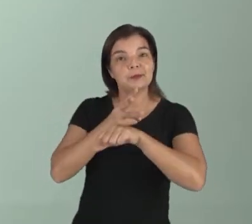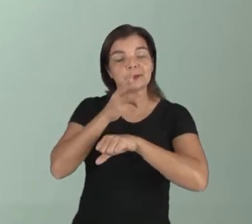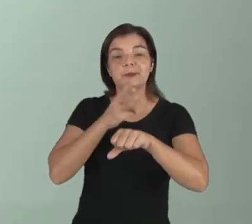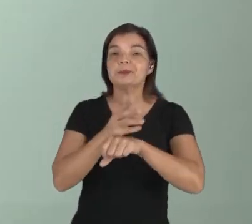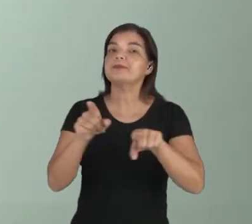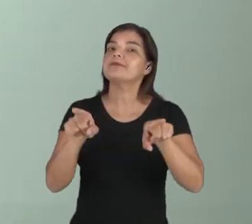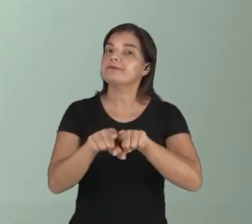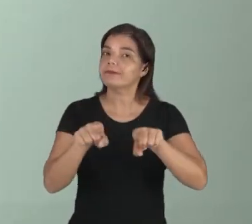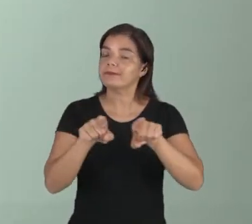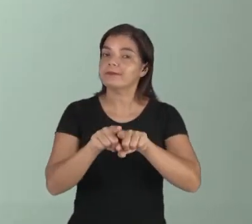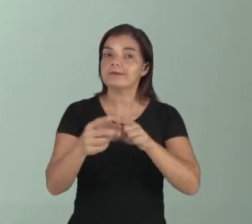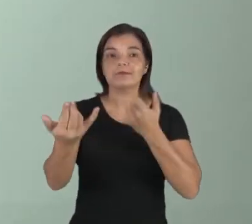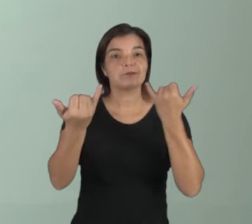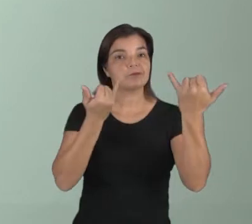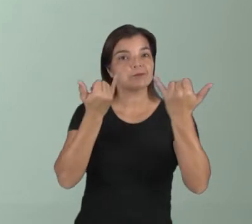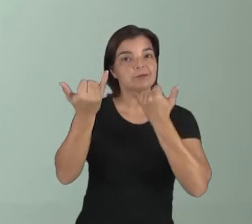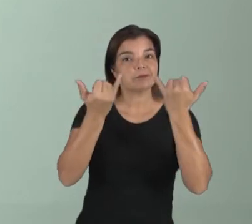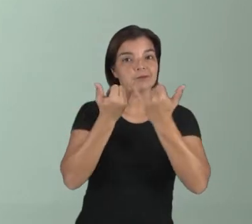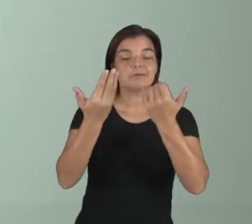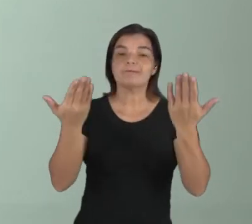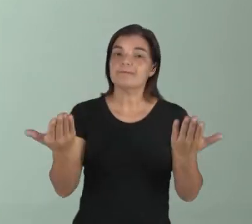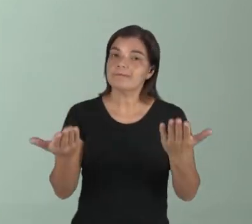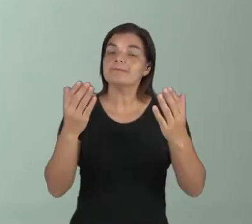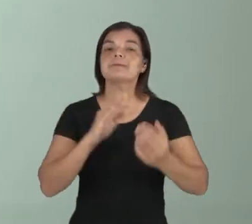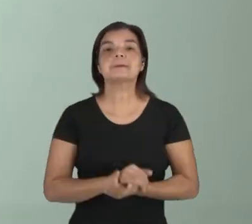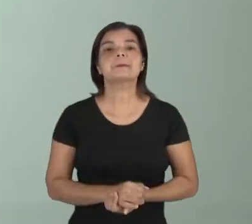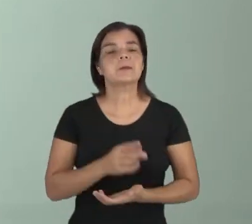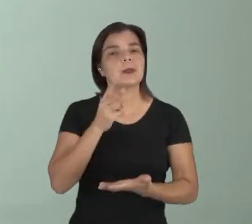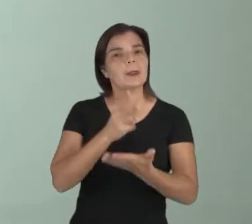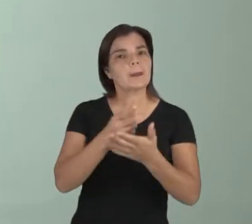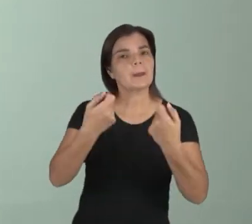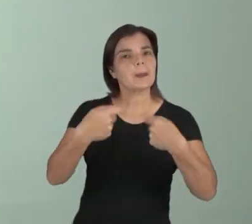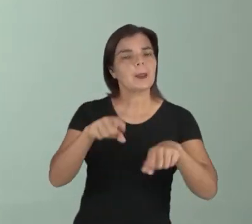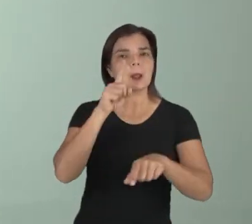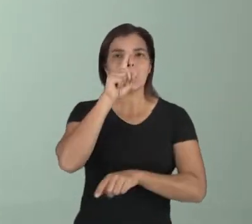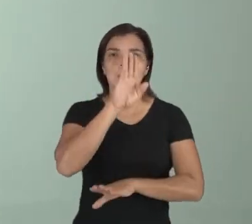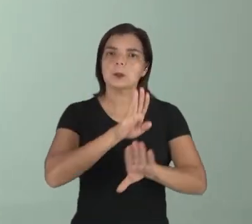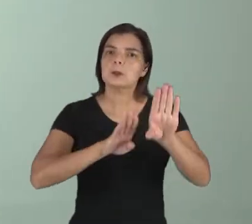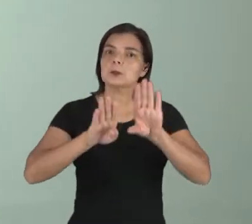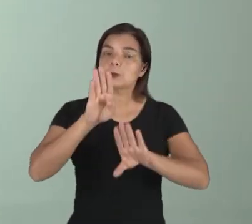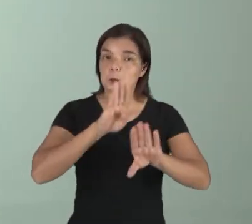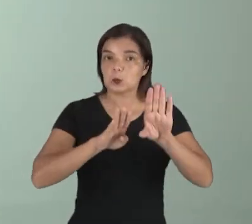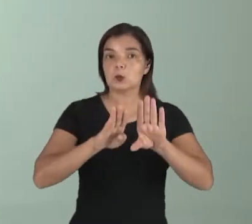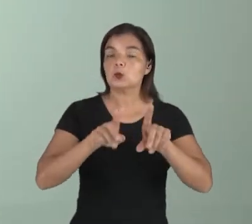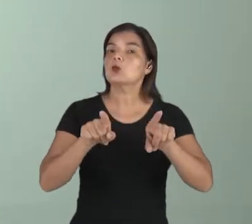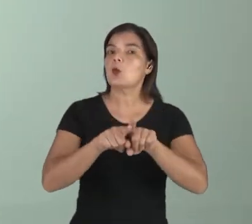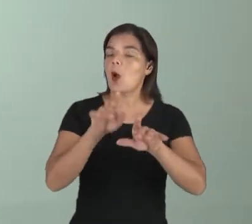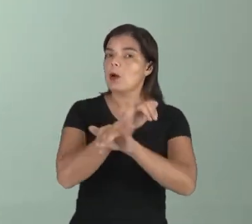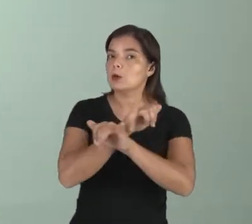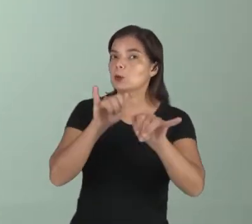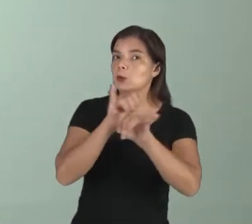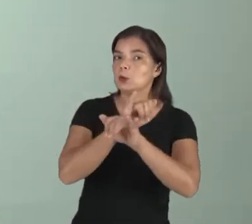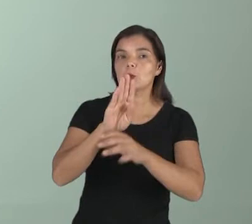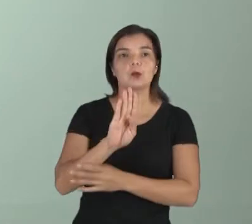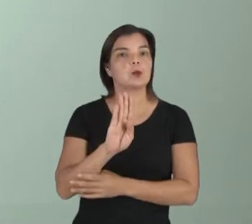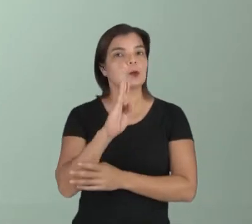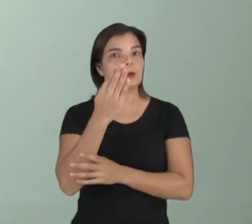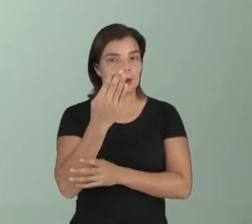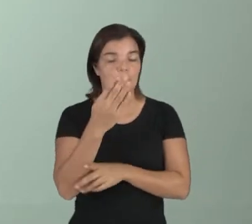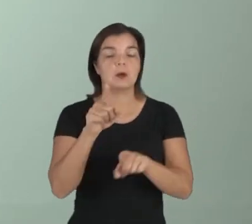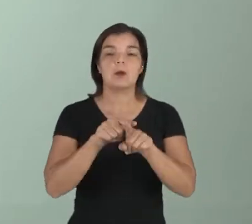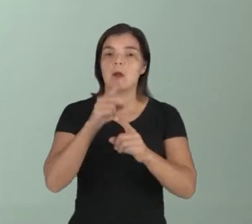Estamos cada vez mais informados. Entretanto, sempre devemos ter cuidado com as fake news, que elas